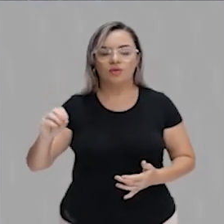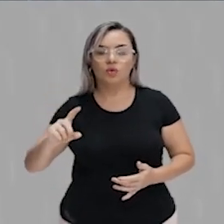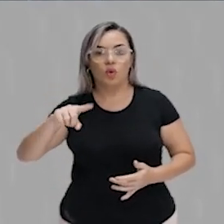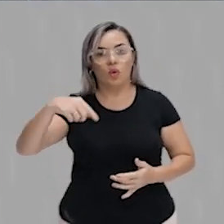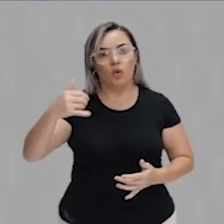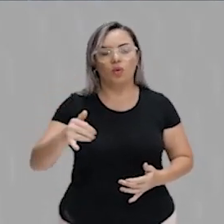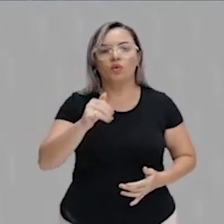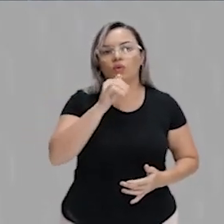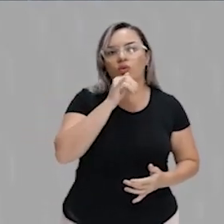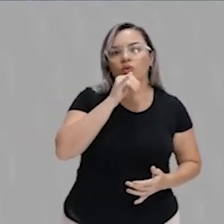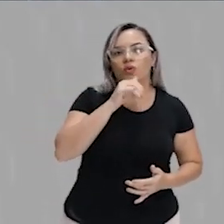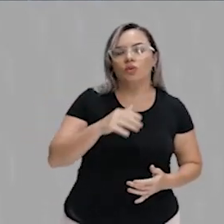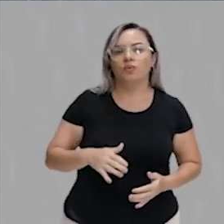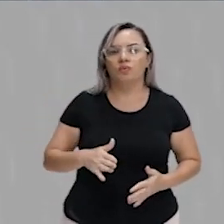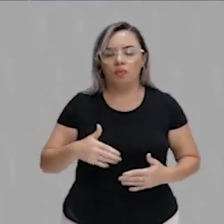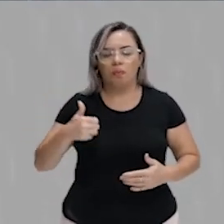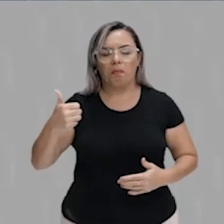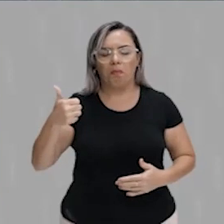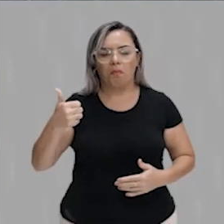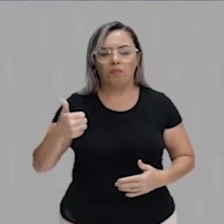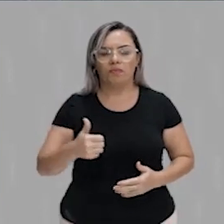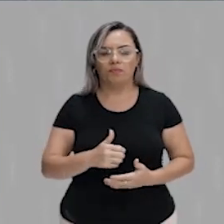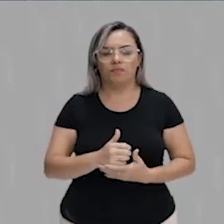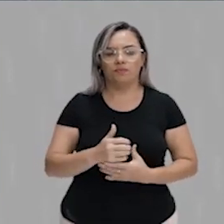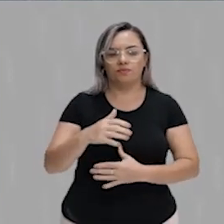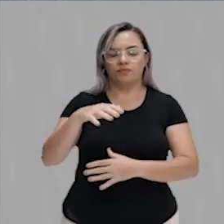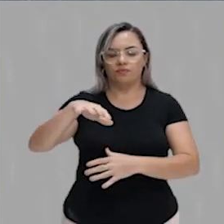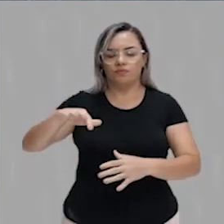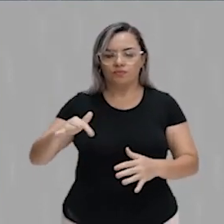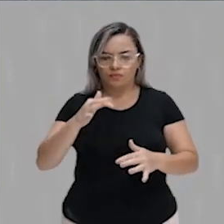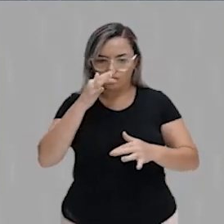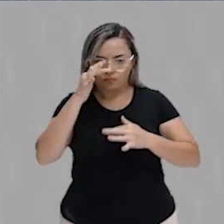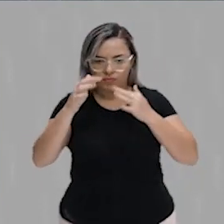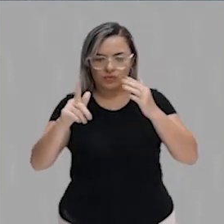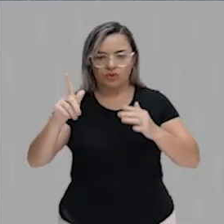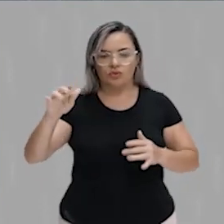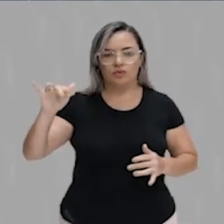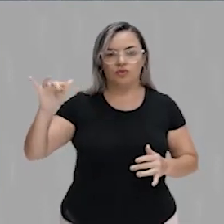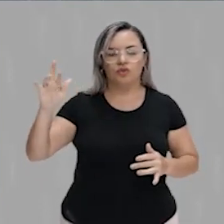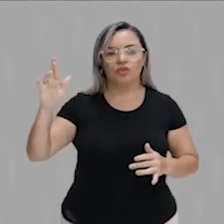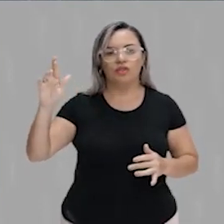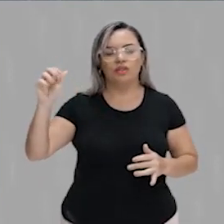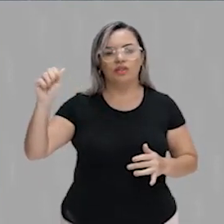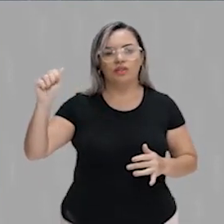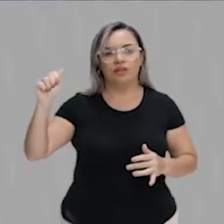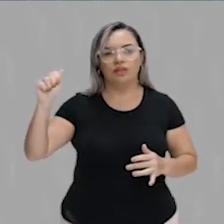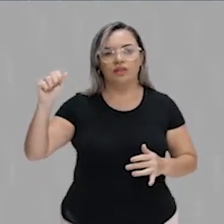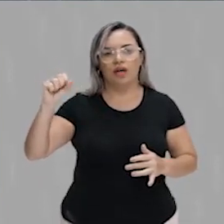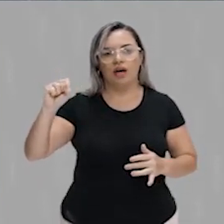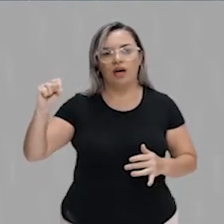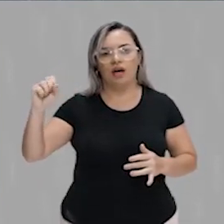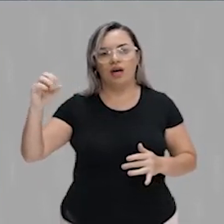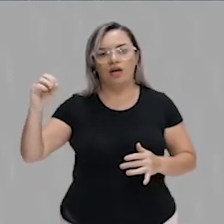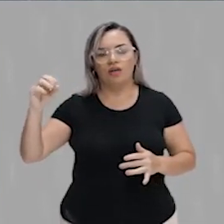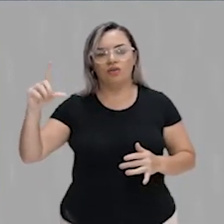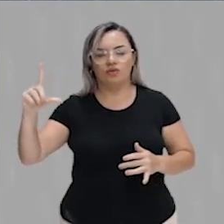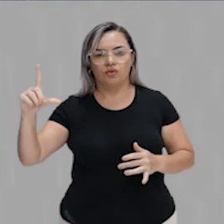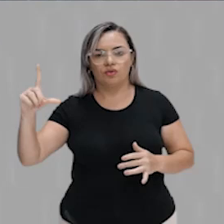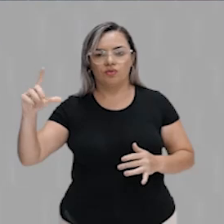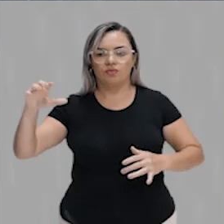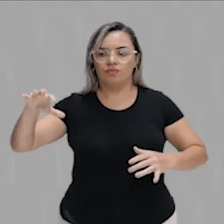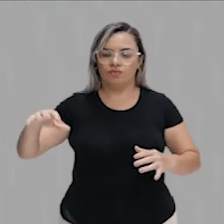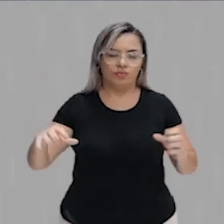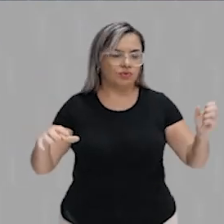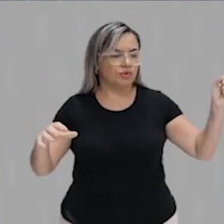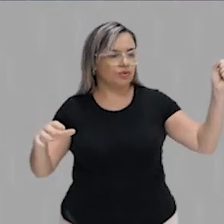para você entender melhor. Imagina o girassol. O girassol, ele tem a tendência de ficar acompanhando o movimento do